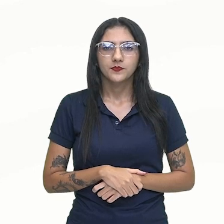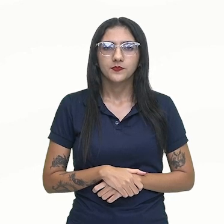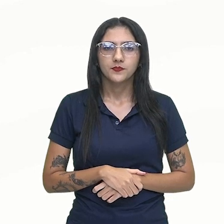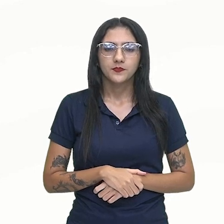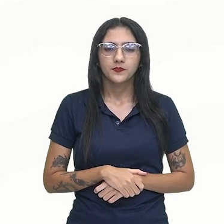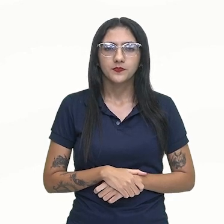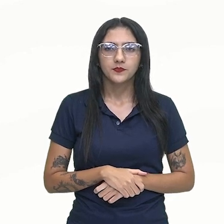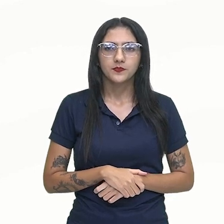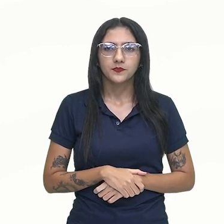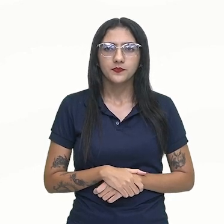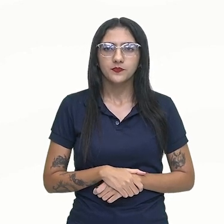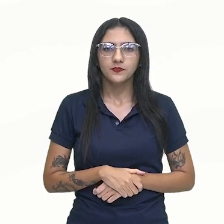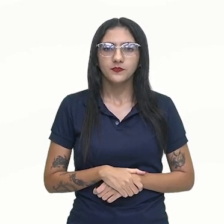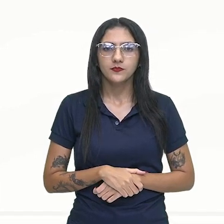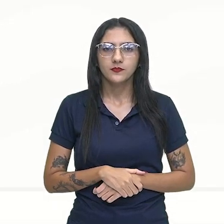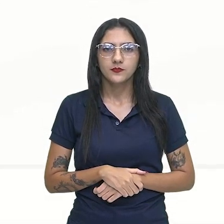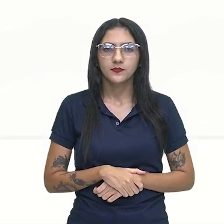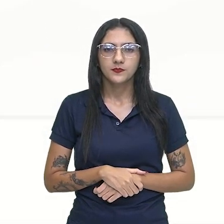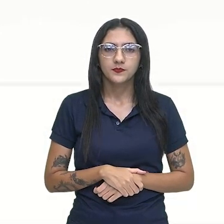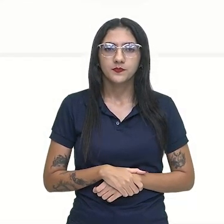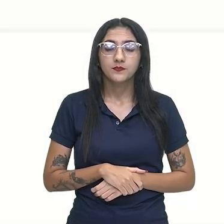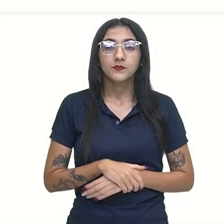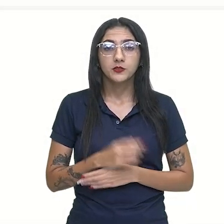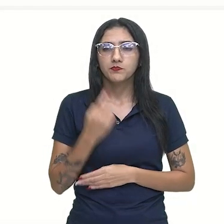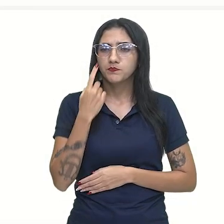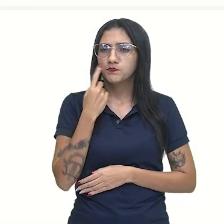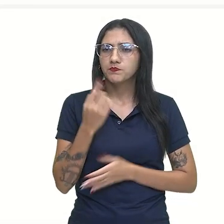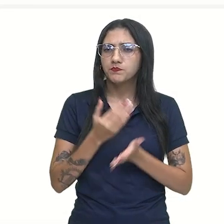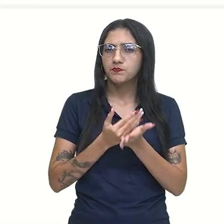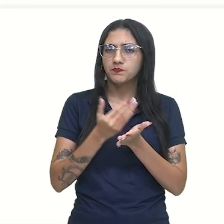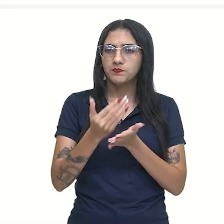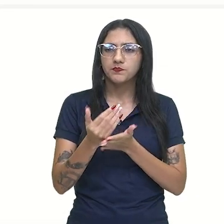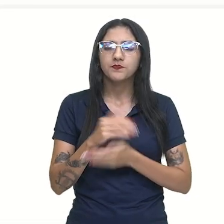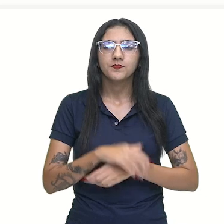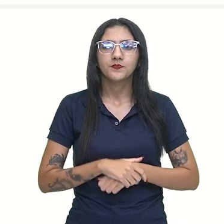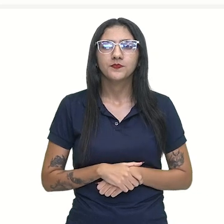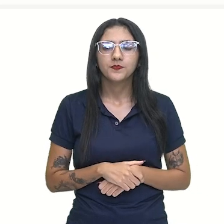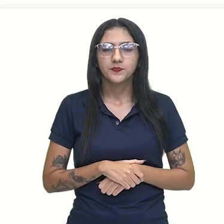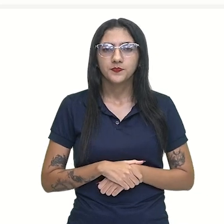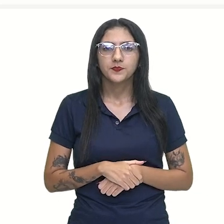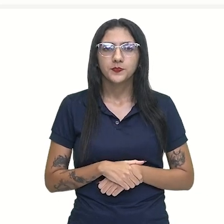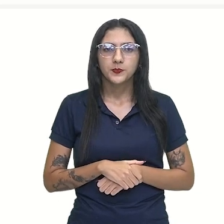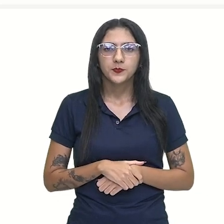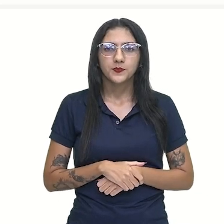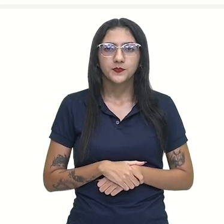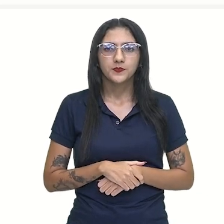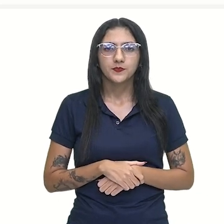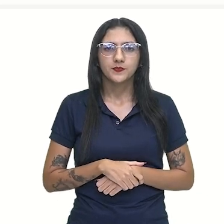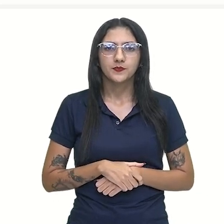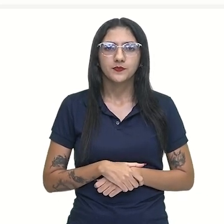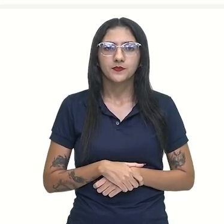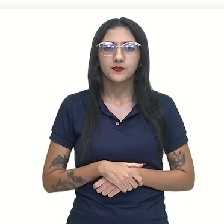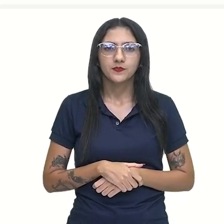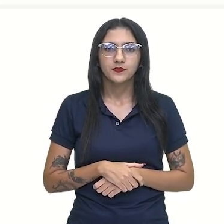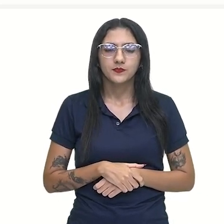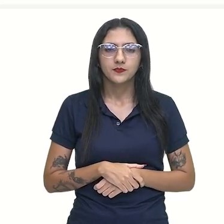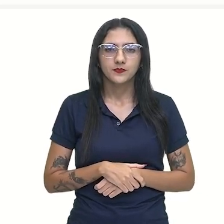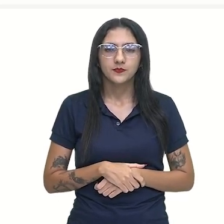Então vamos responder a questão. Vamos subir aqui um pouquinho para a gente responder, olha só.